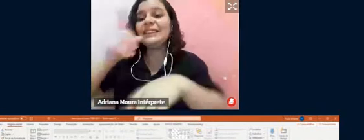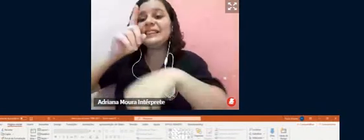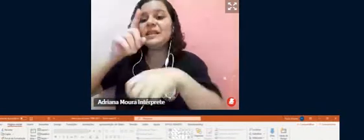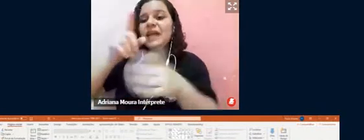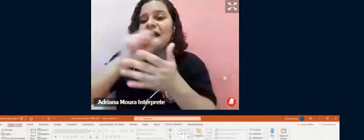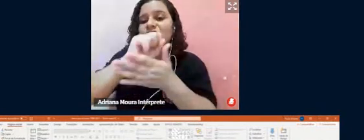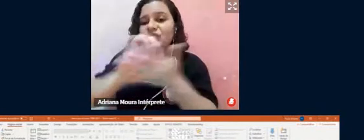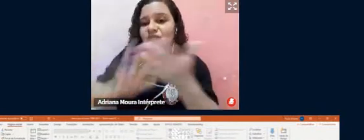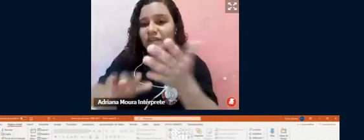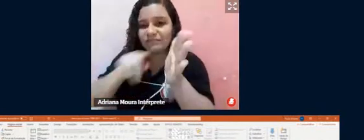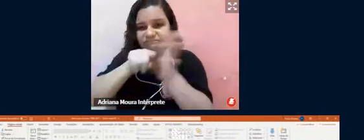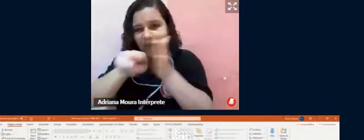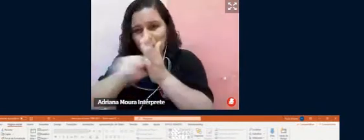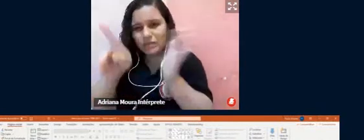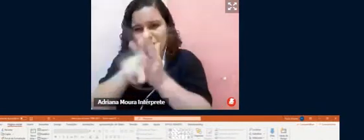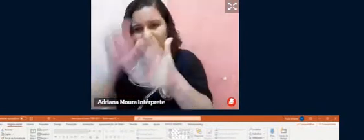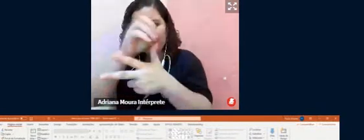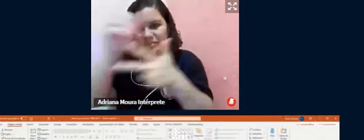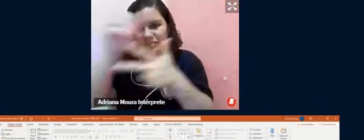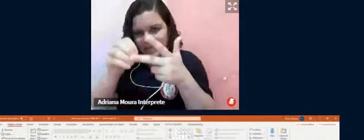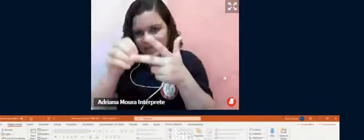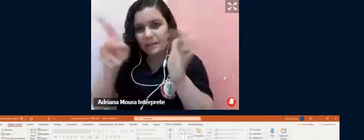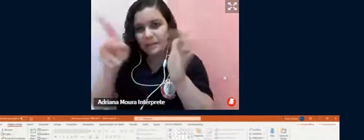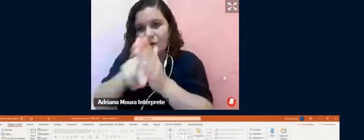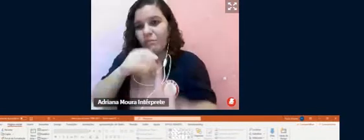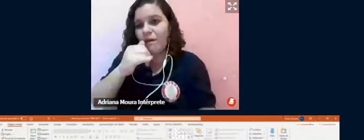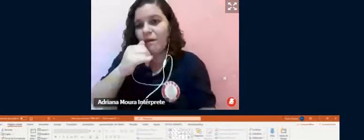aqui as questões, óptica e ondas.